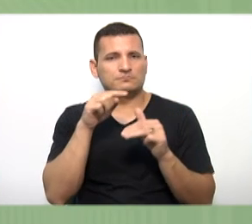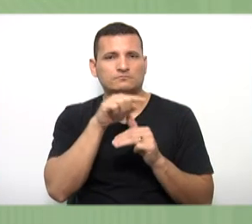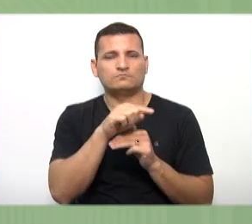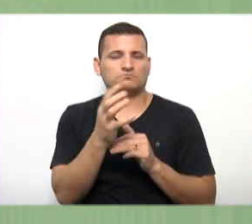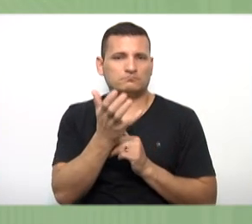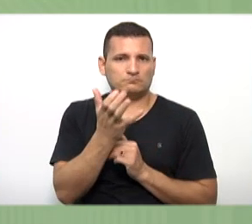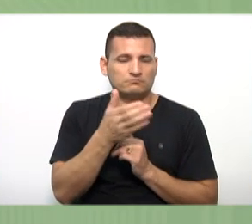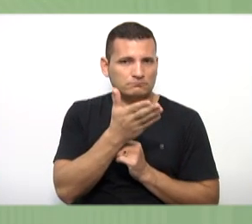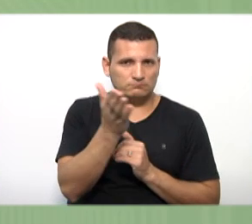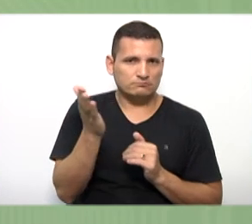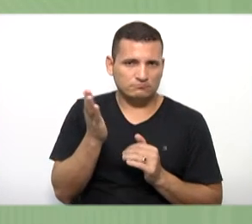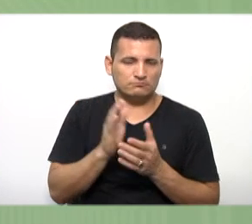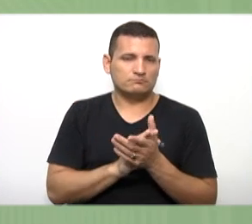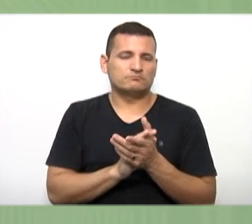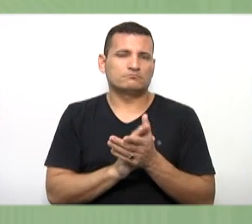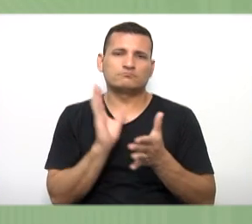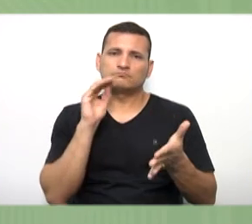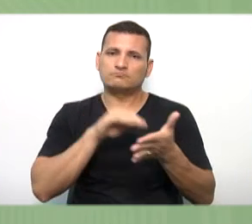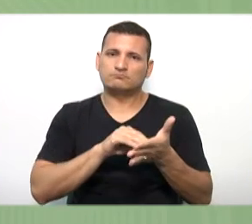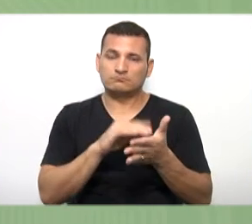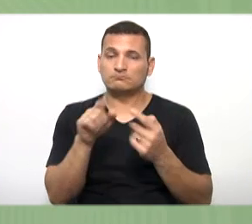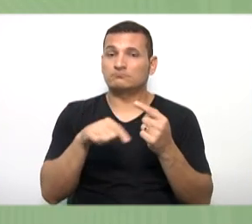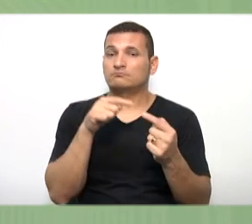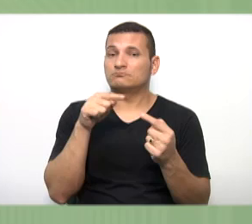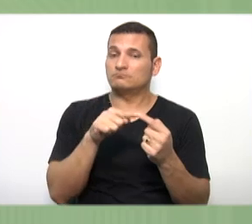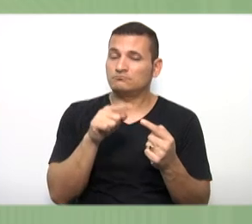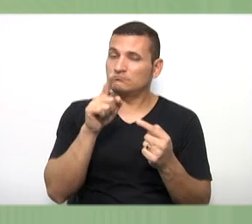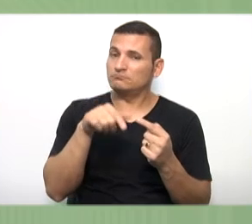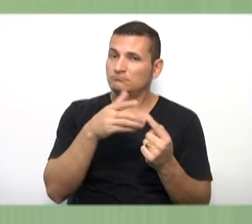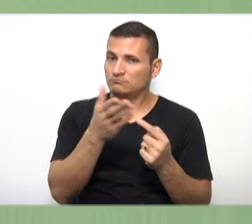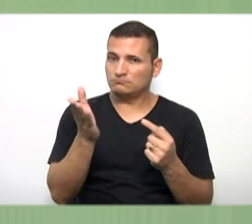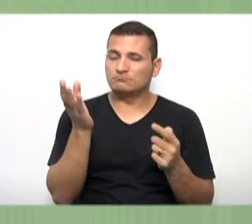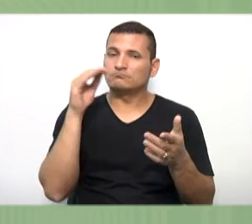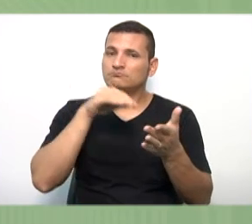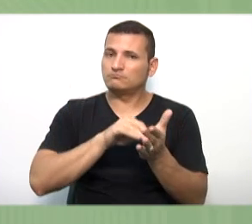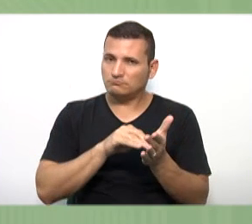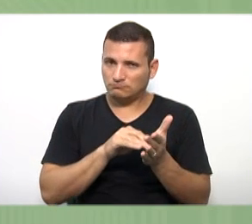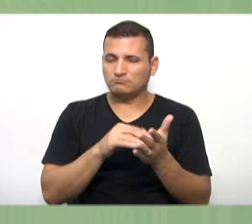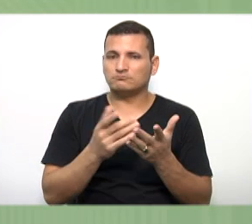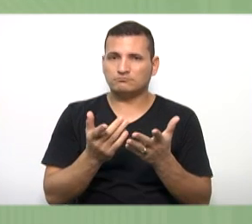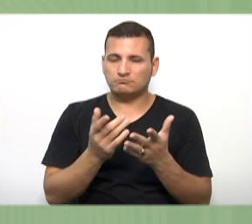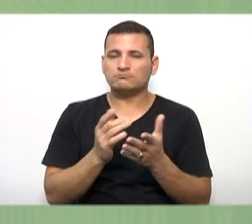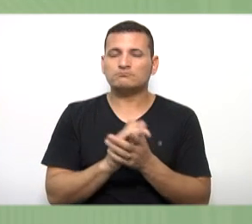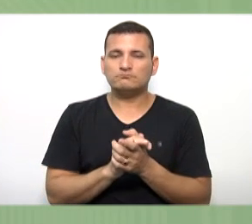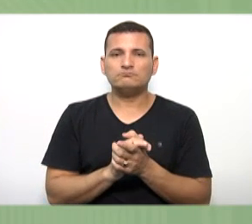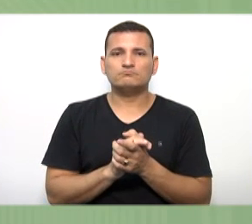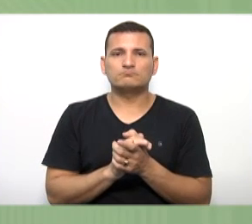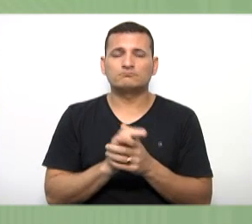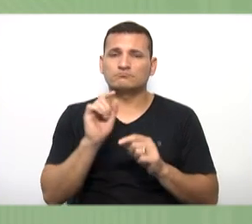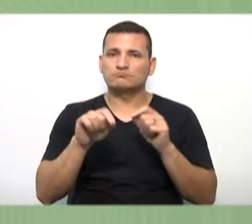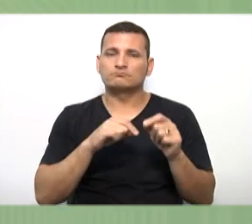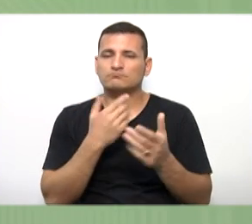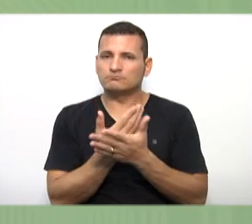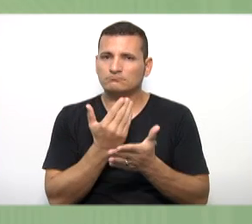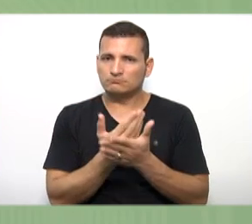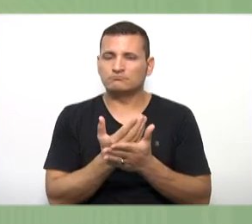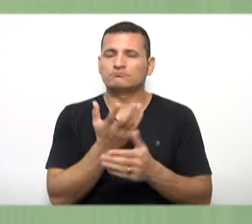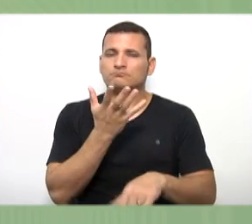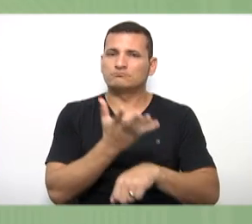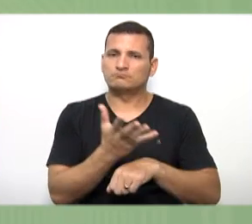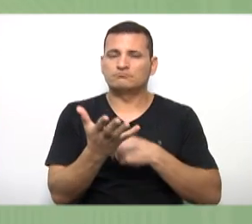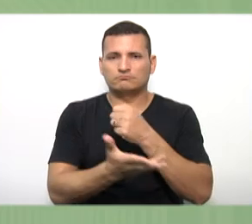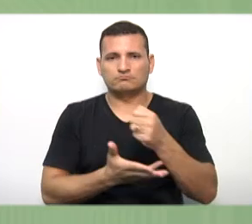quero que vocês comentem, o nosso objetivo era que vocês comentassem aí, segundo o que nós estudamos na disciplina de Fundamentos da Administração,